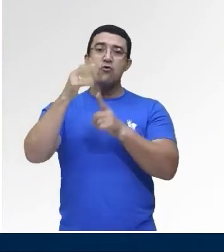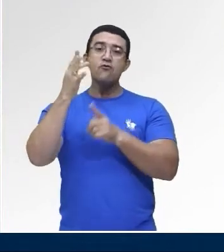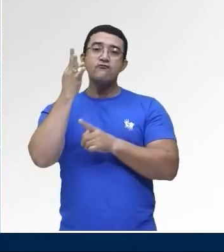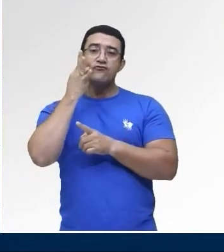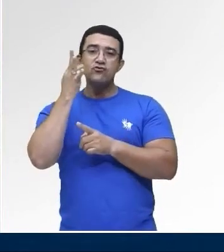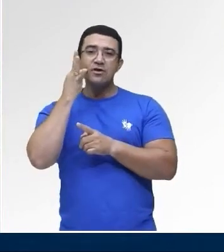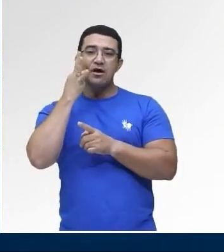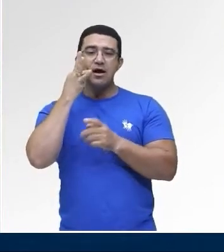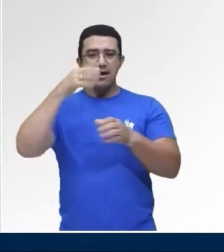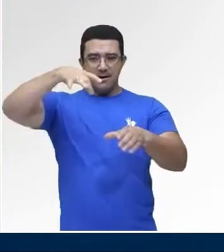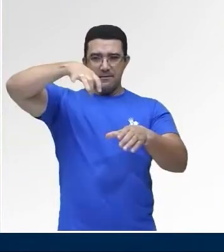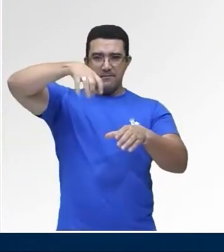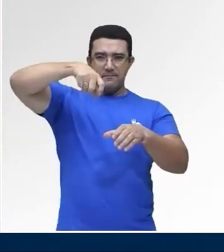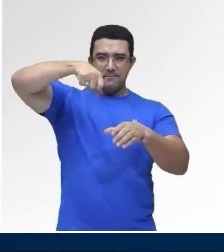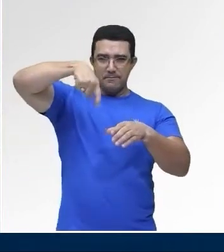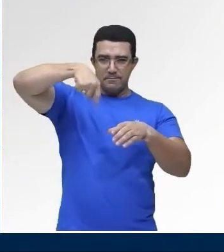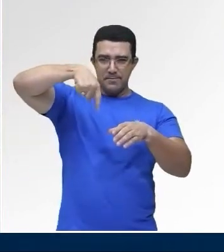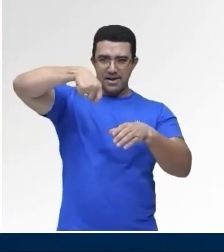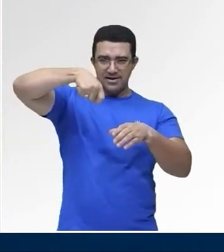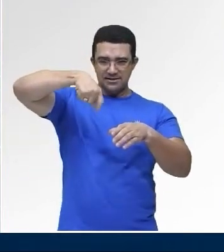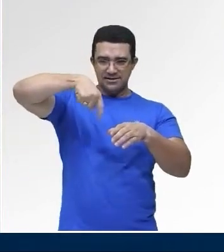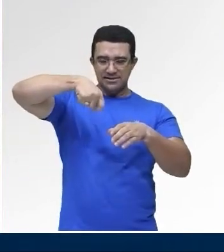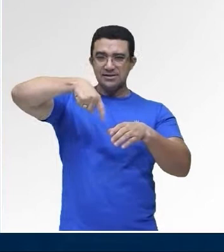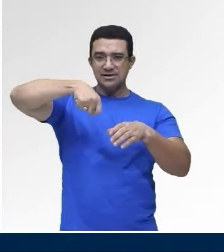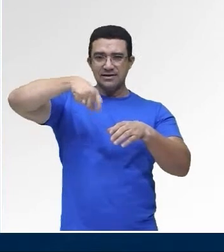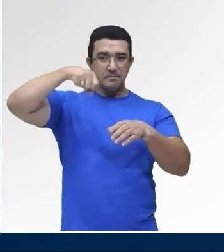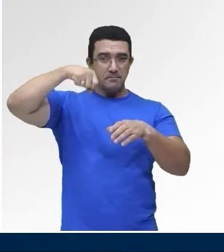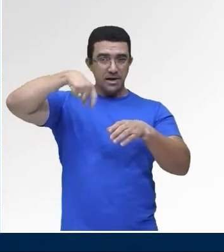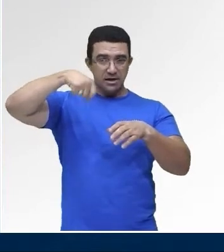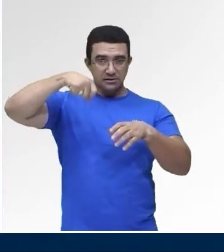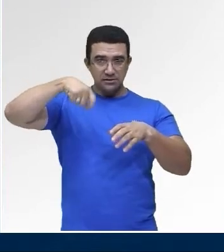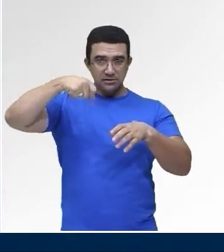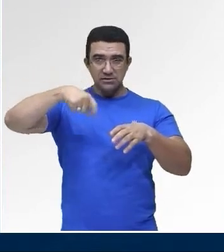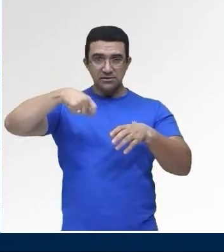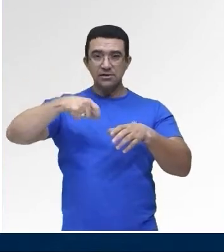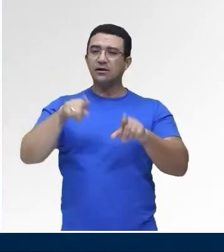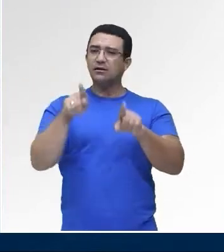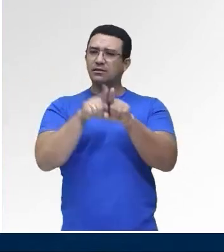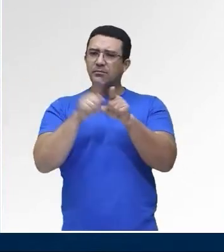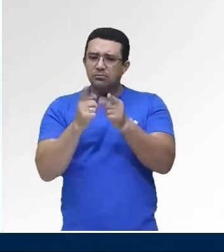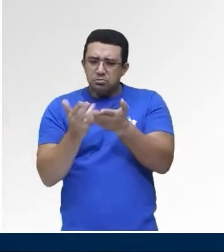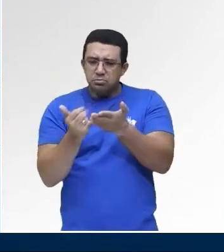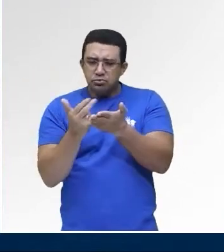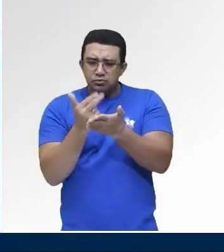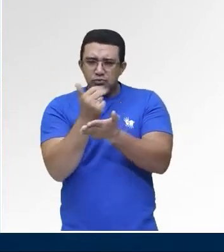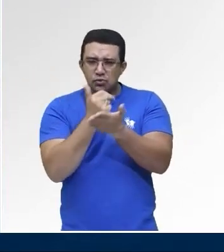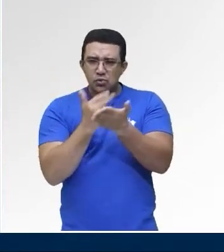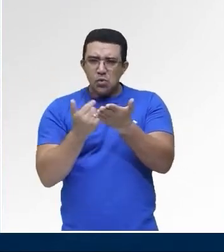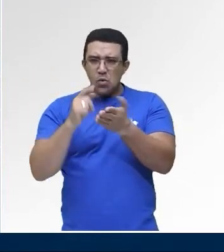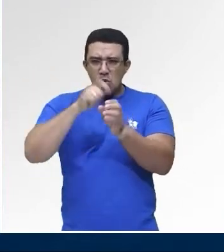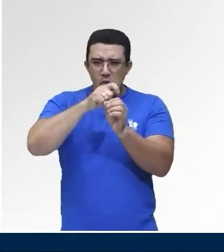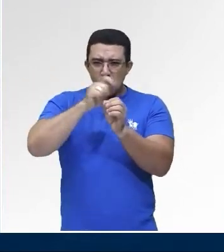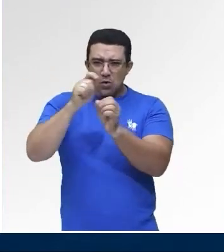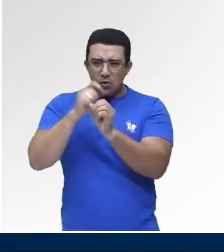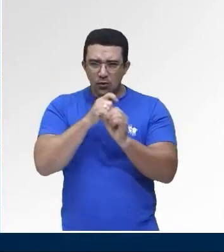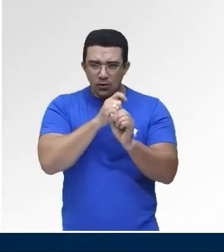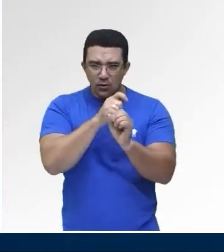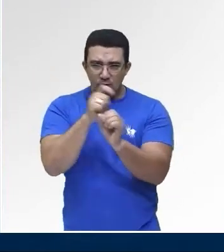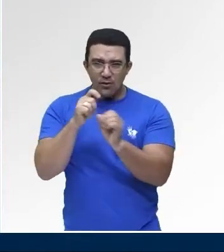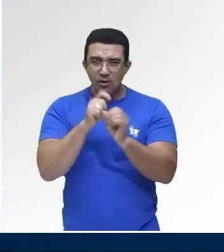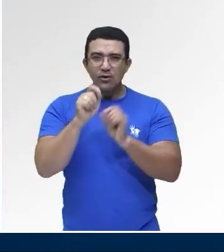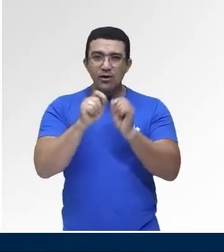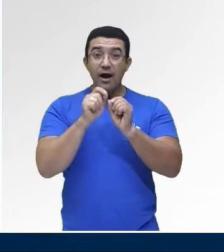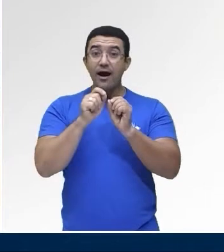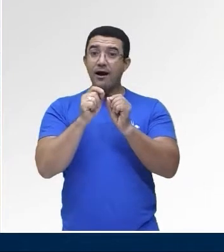melancia, né, em que ela foi cortada de uma maneira artística para dar esse formato, né, de uma